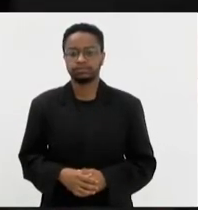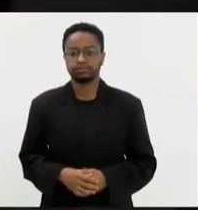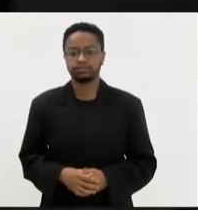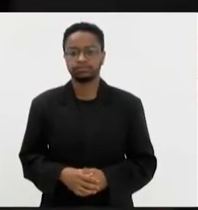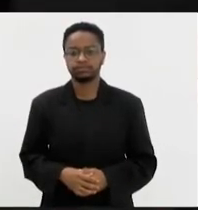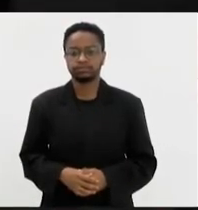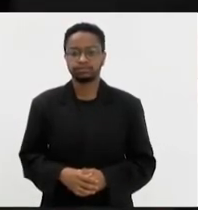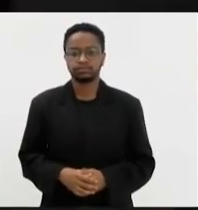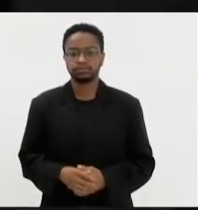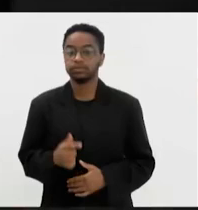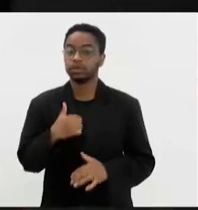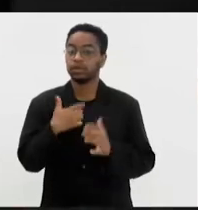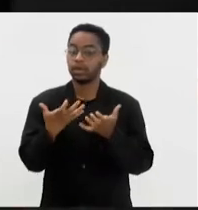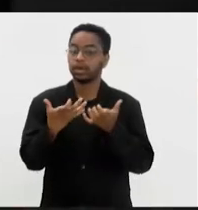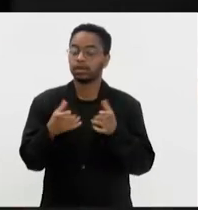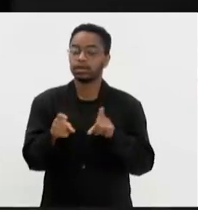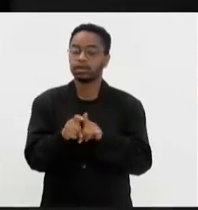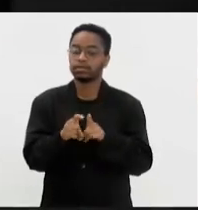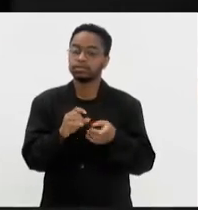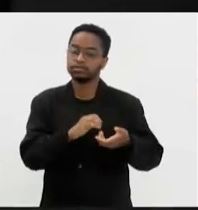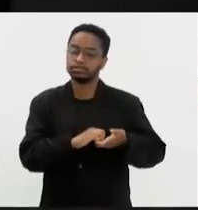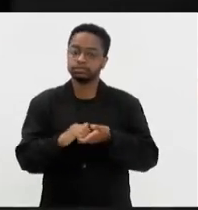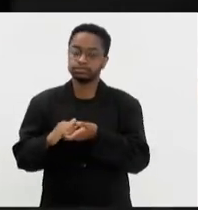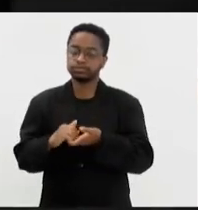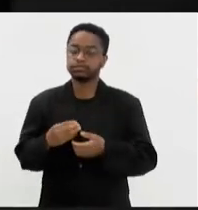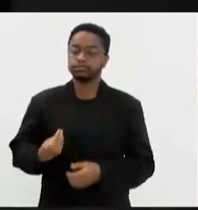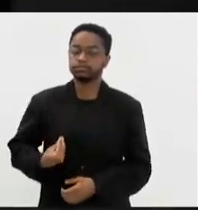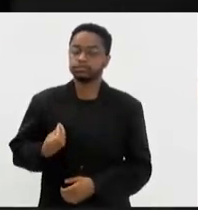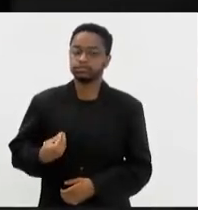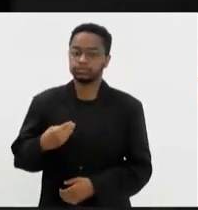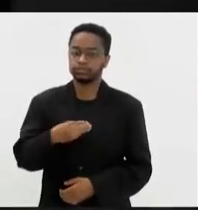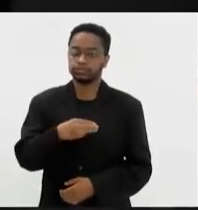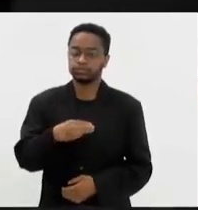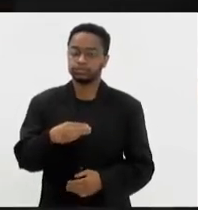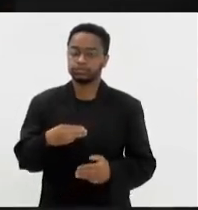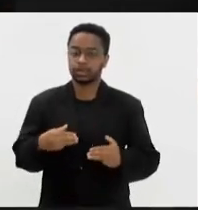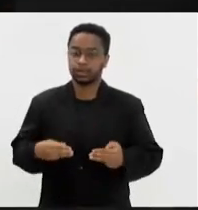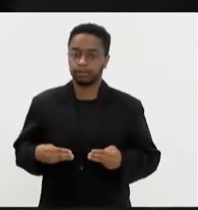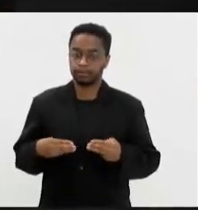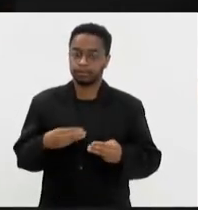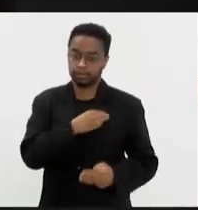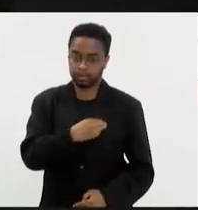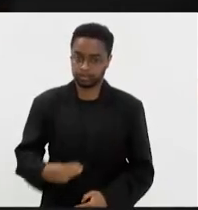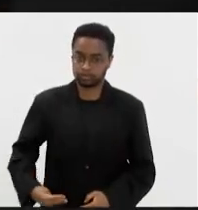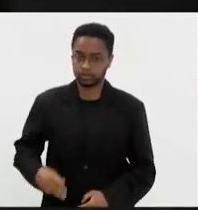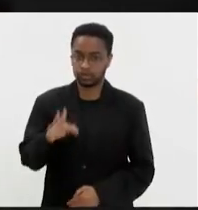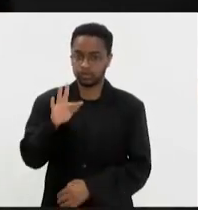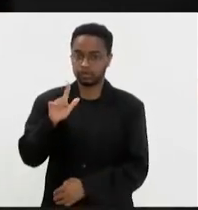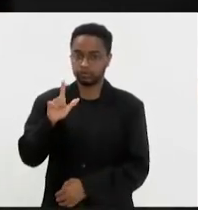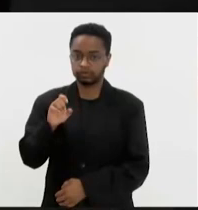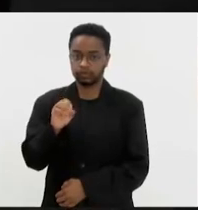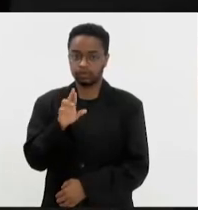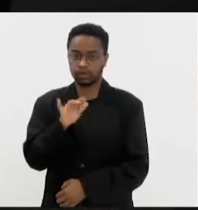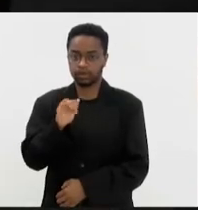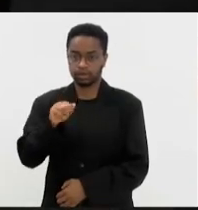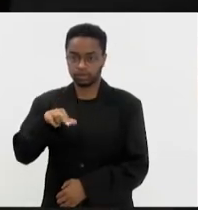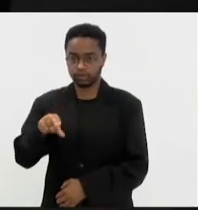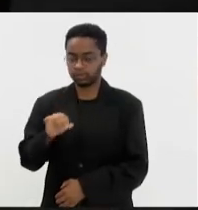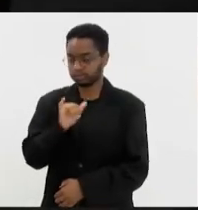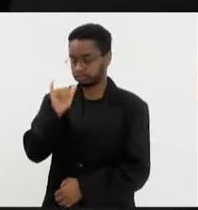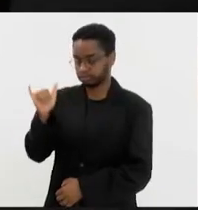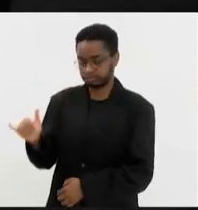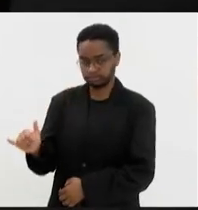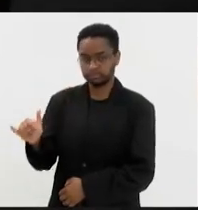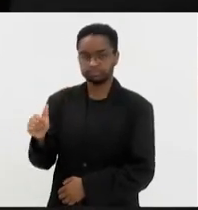quero eh saudar também a presença do ministro Floriano Azevedo e dizer Ministro que é uma